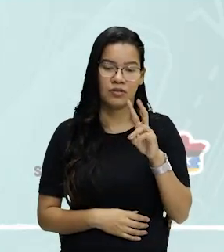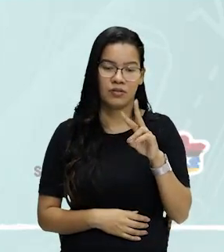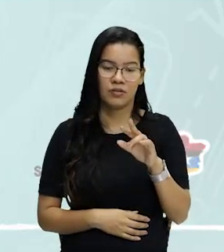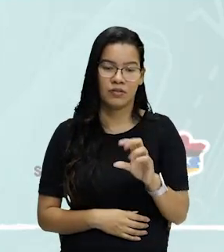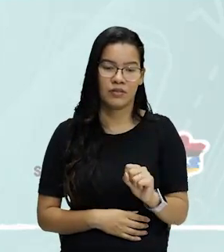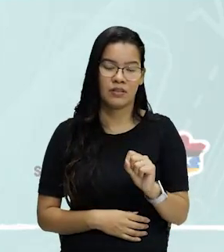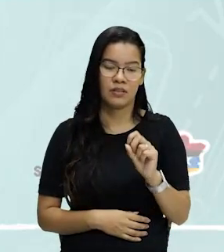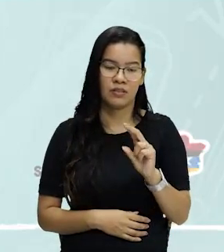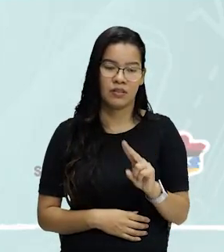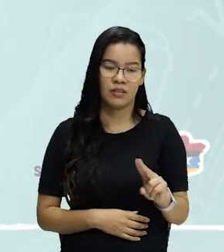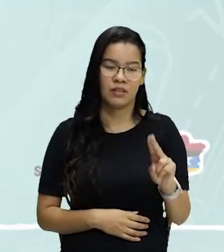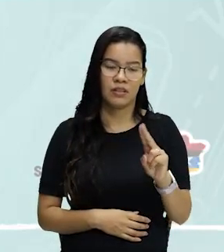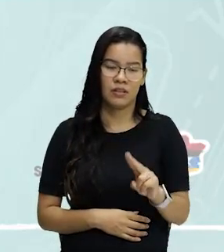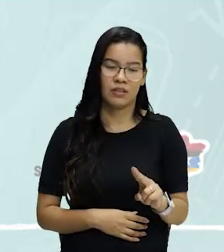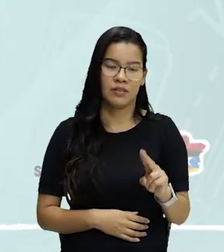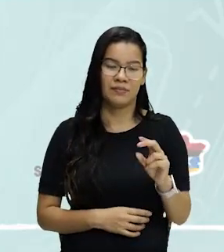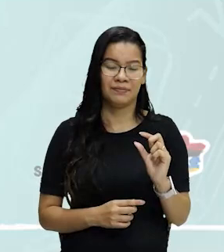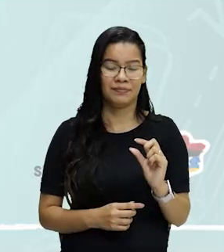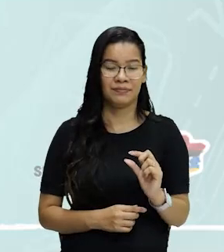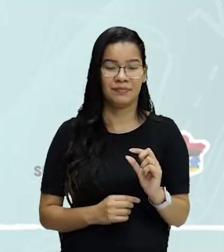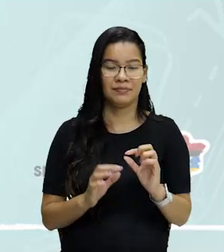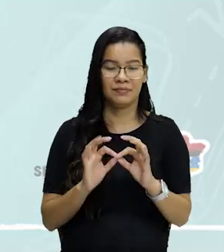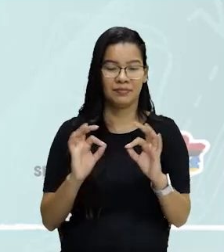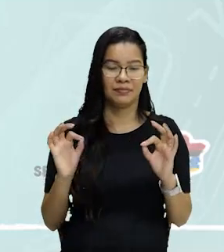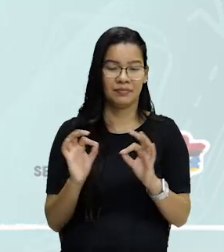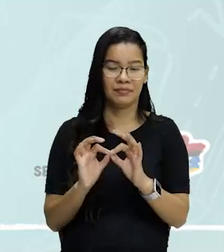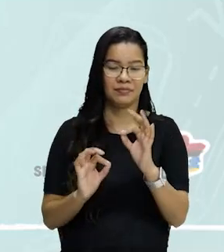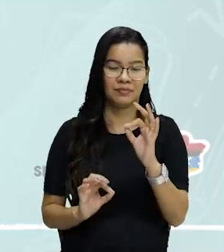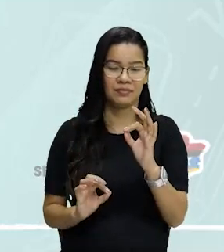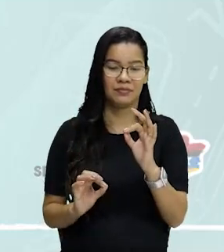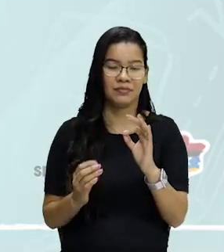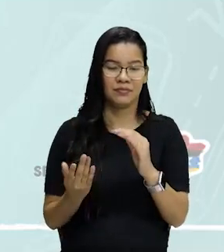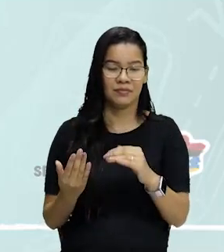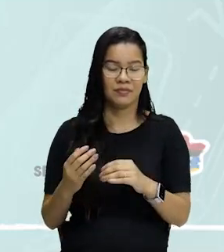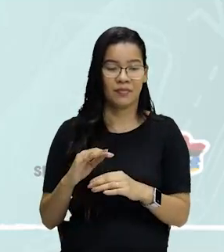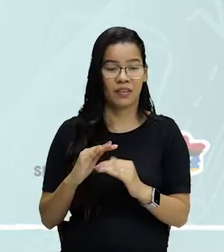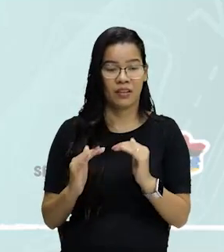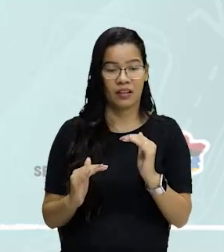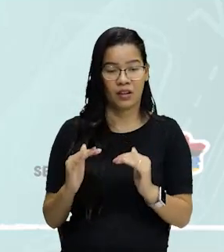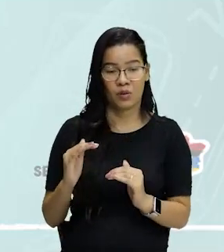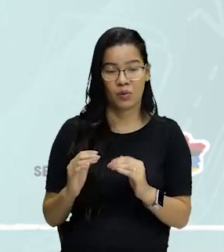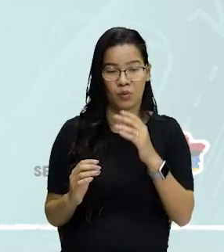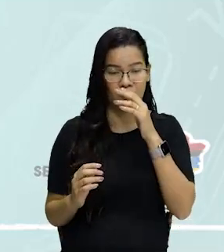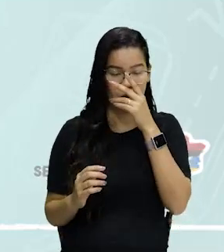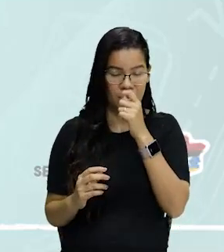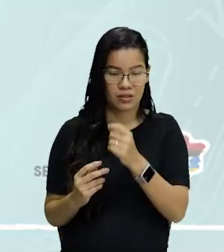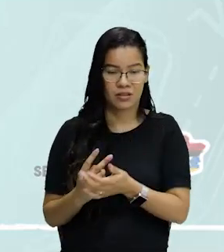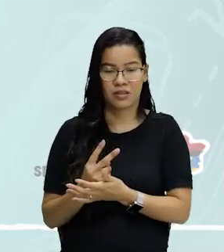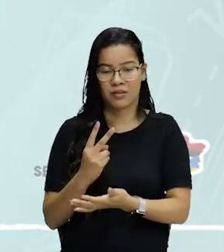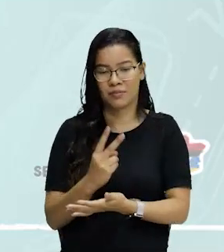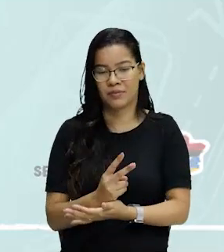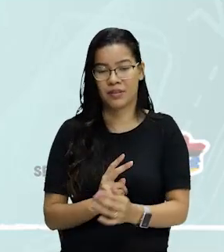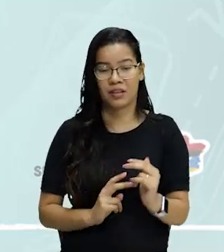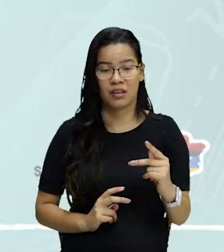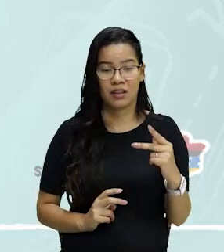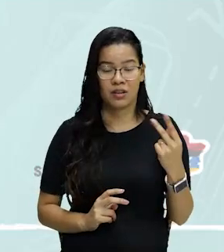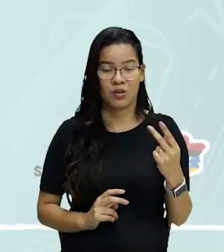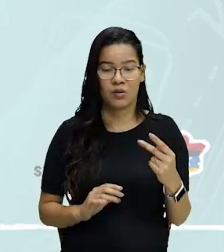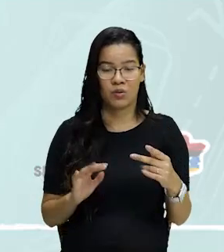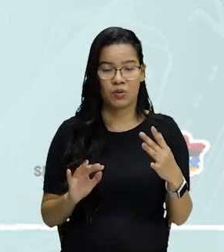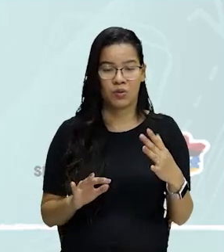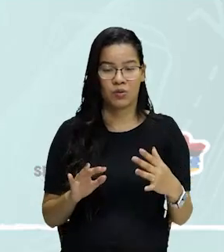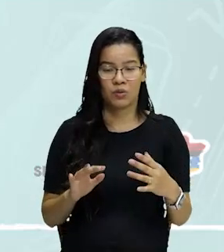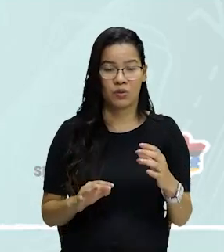inclinação quase sempre negativa, maior que 90 graus. Percebam aí que essa pedra está quase a 90 graus.